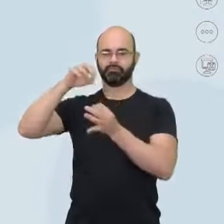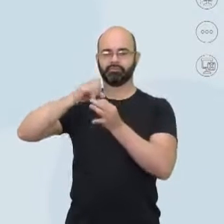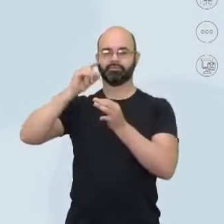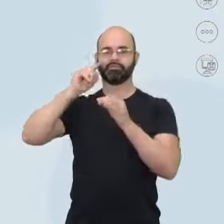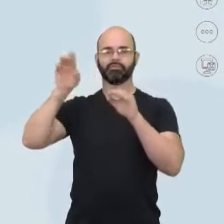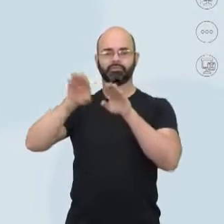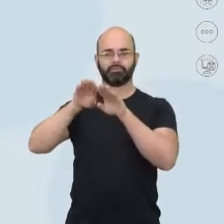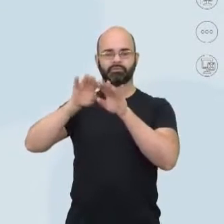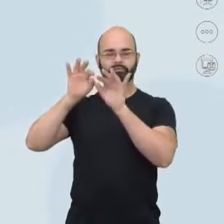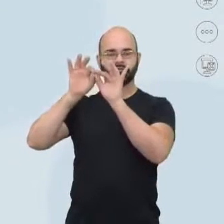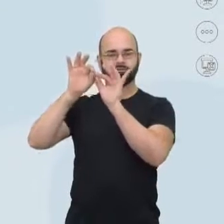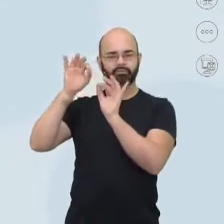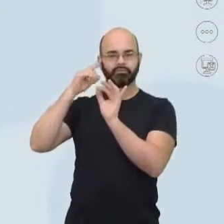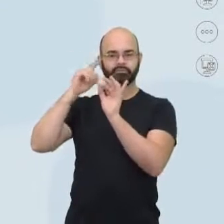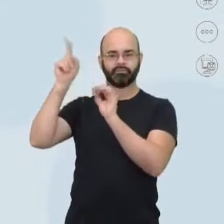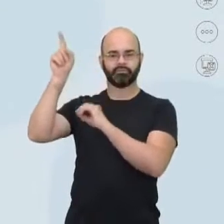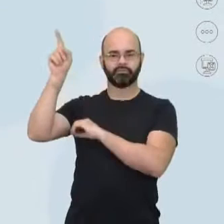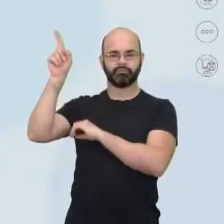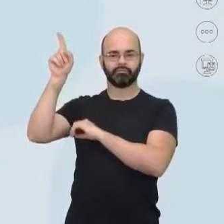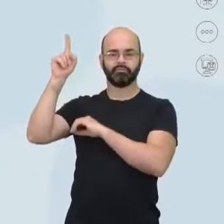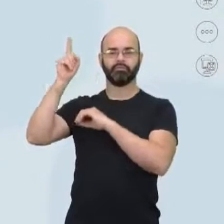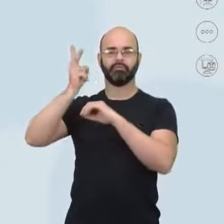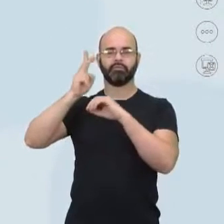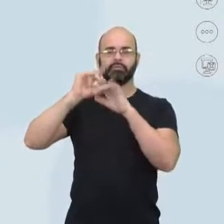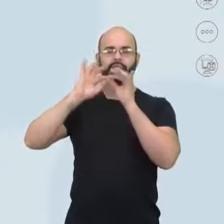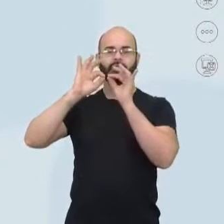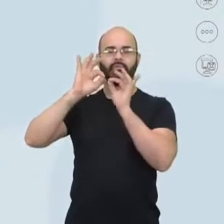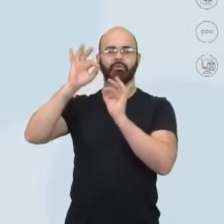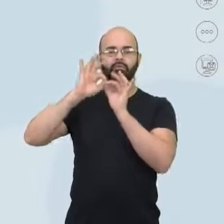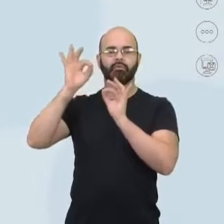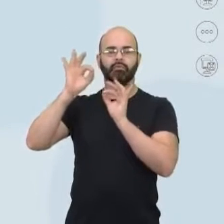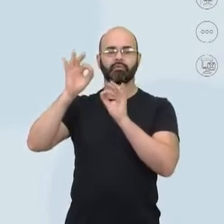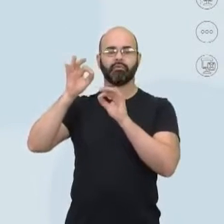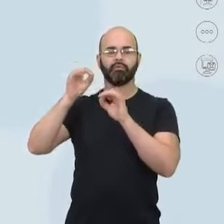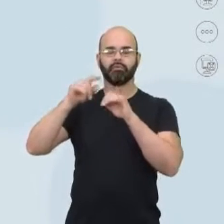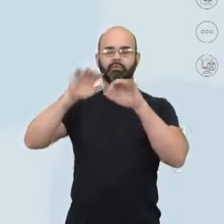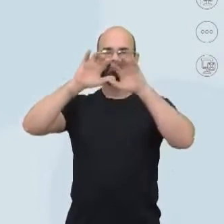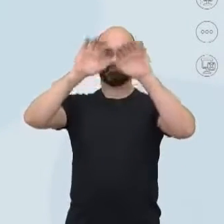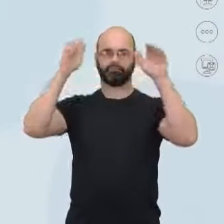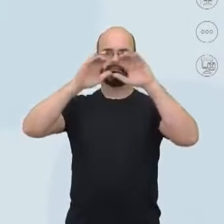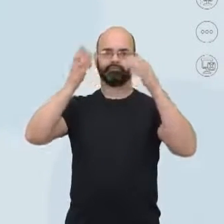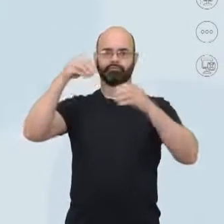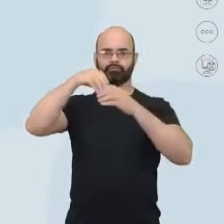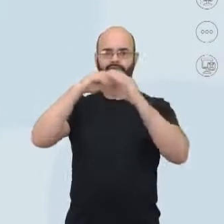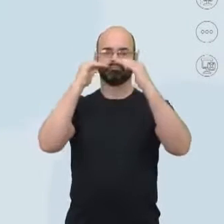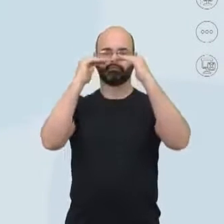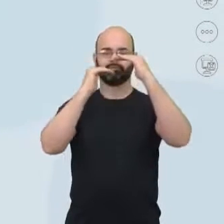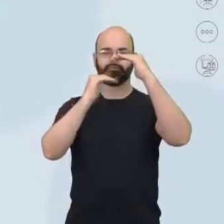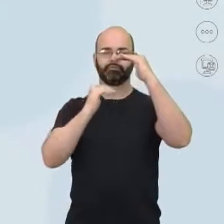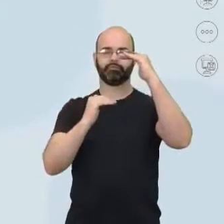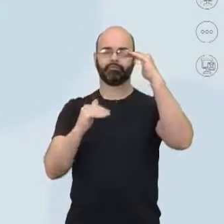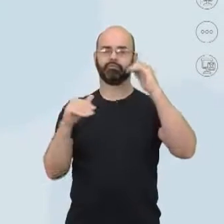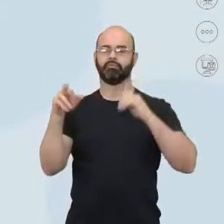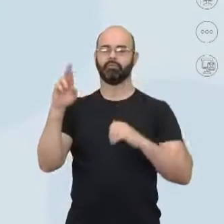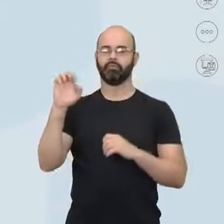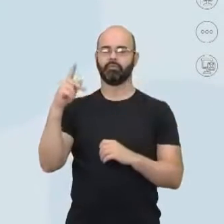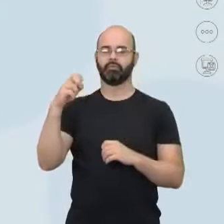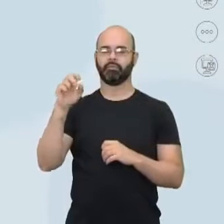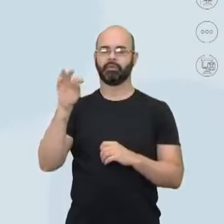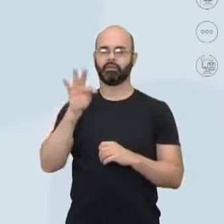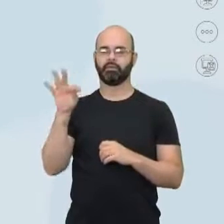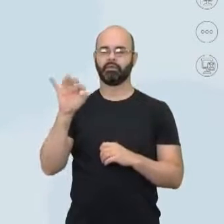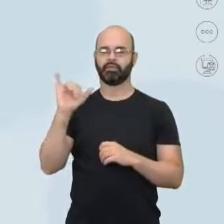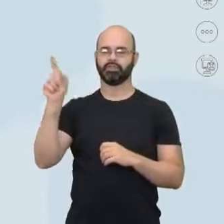também está, né, uma diferenciação, né, da ordem física das camadas internas. Aí tem a descontinuidade de Repete, que já